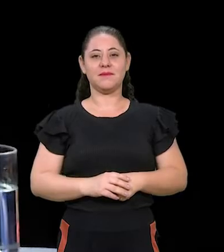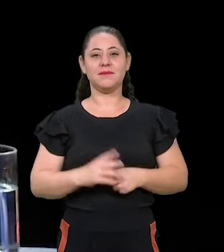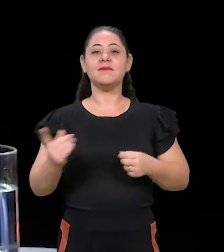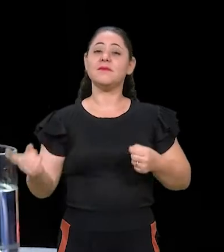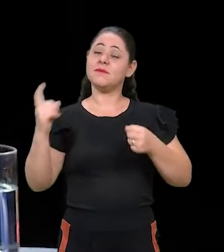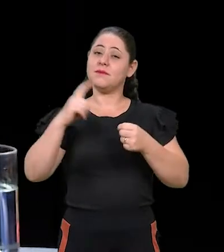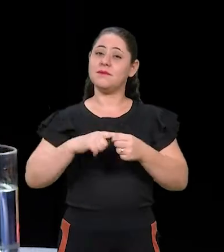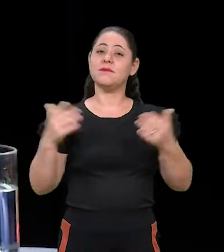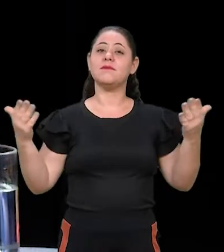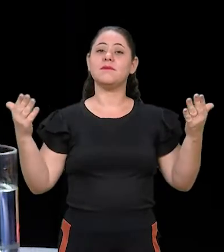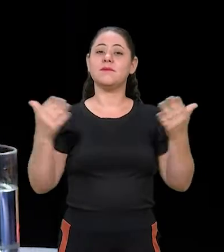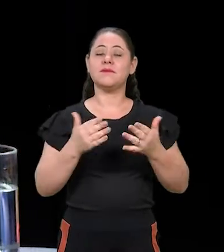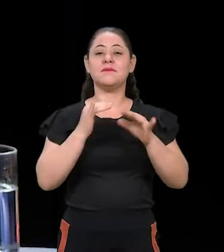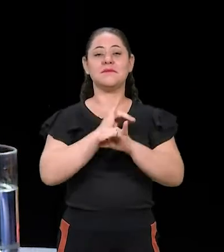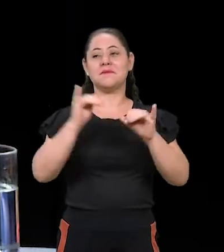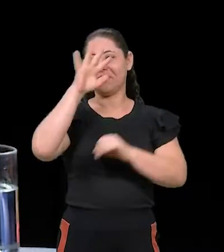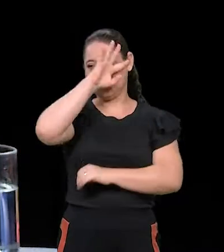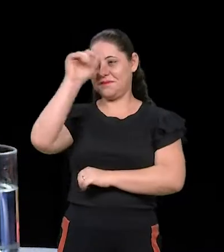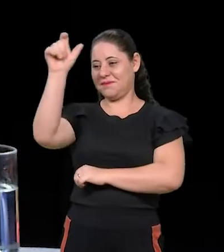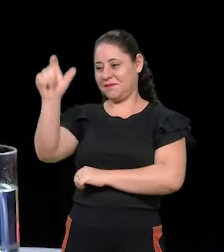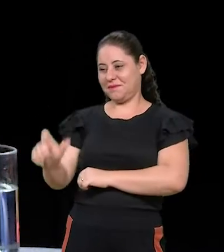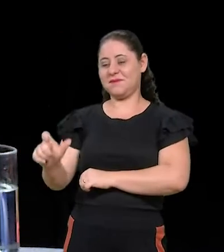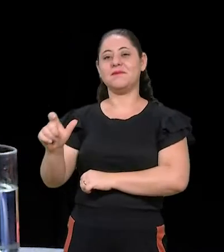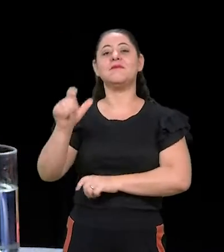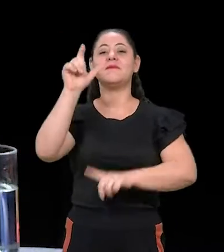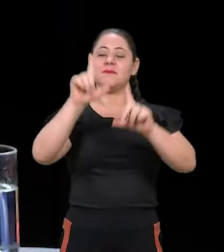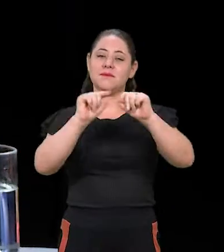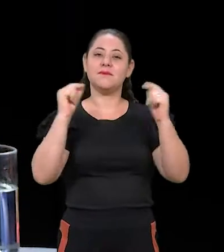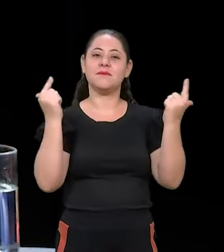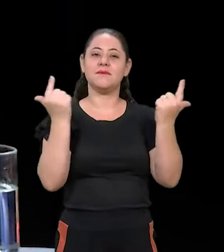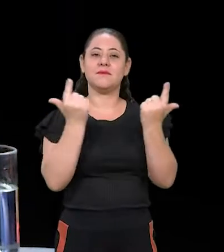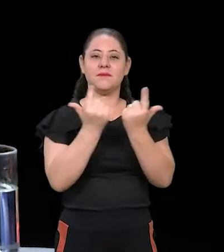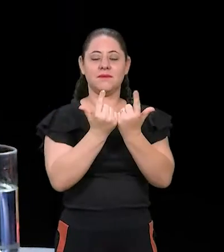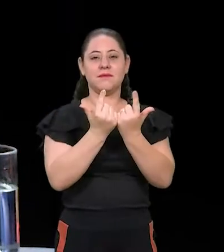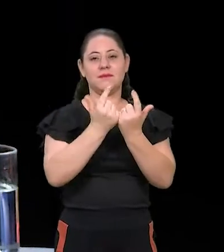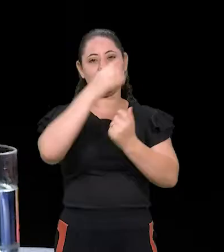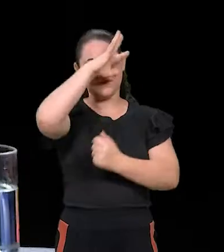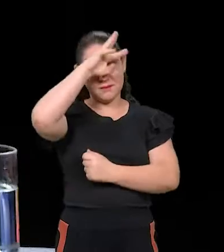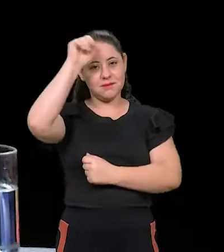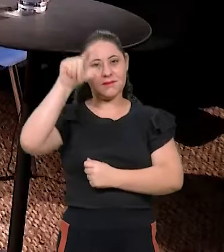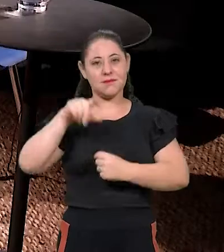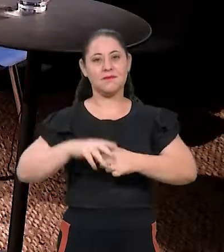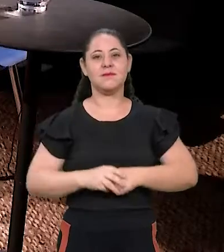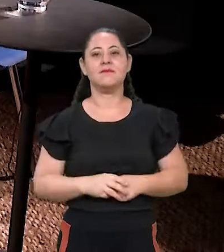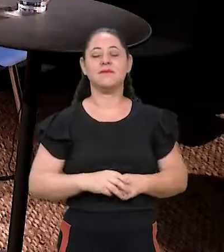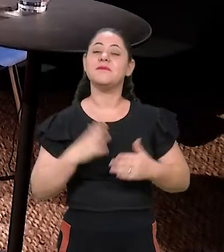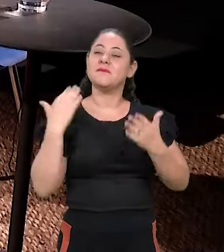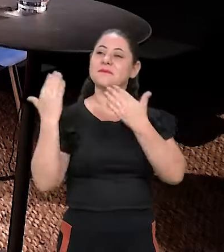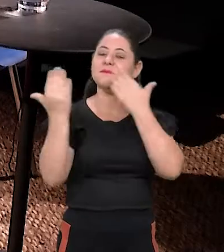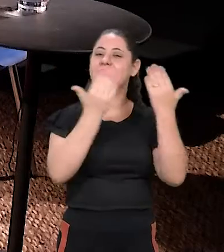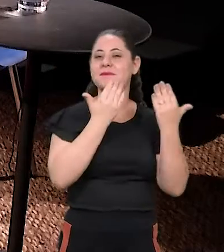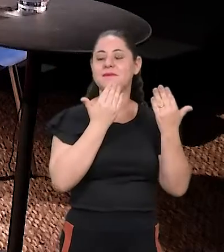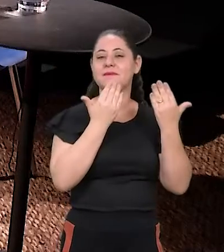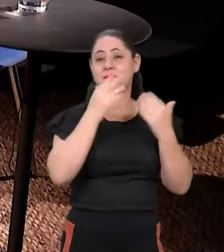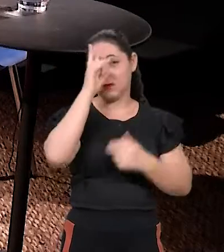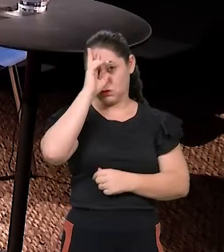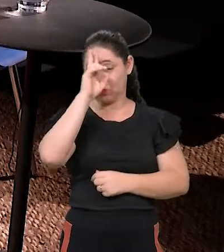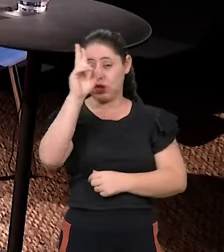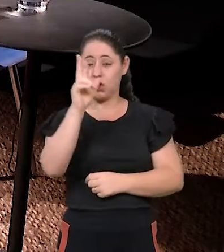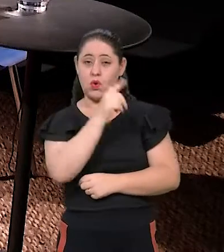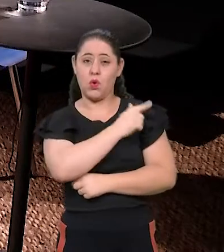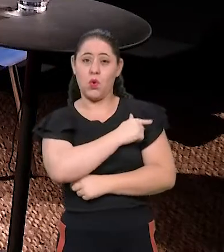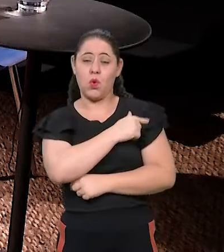E nós estamos de volta com o programa Personalidades aqui da TV Assembleia Legislativa de Mato Grosso do Sul, batendo um papo com o